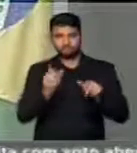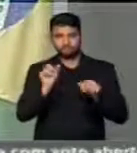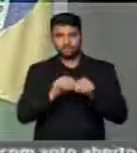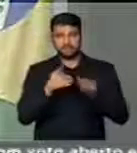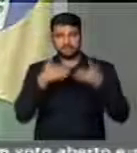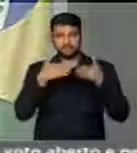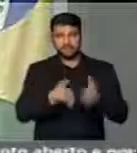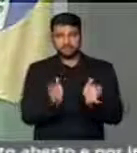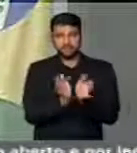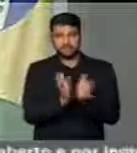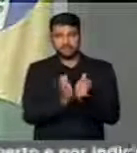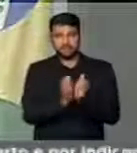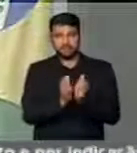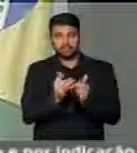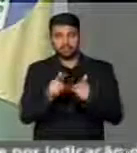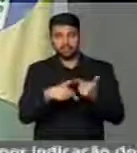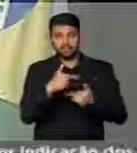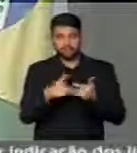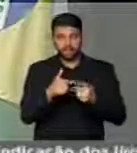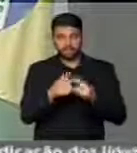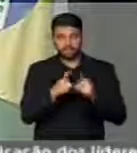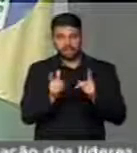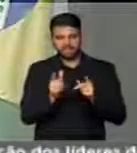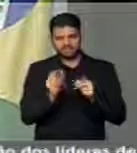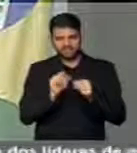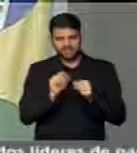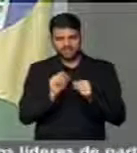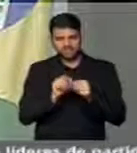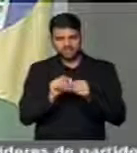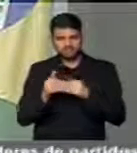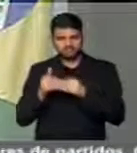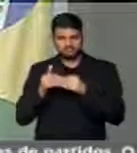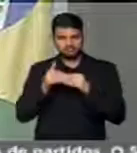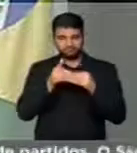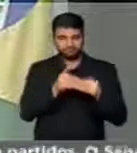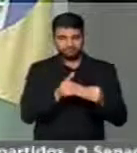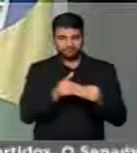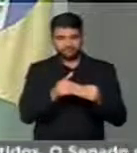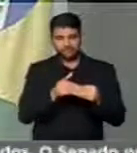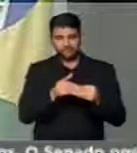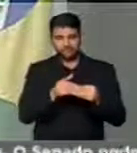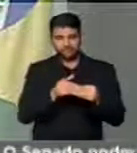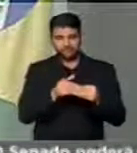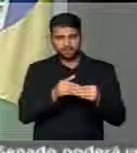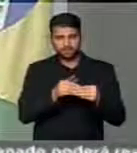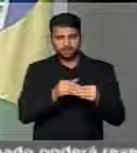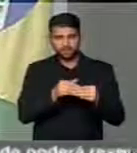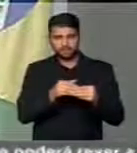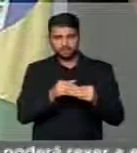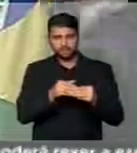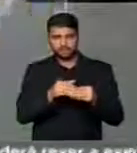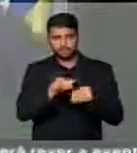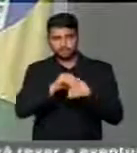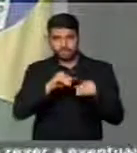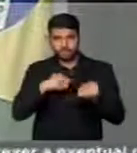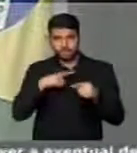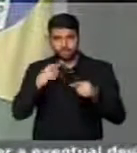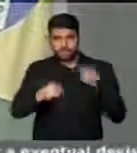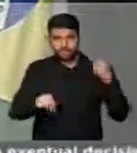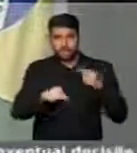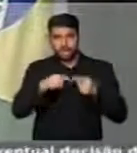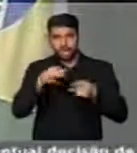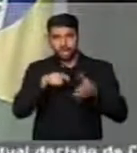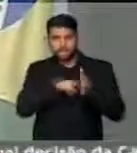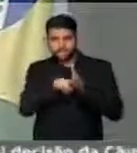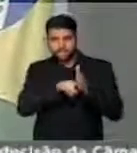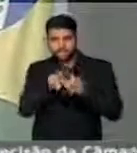fazer parte de sua equipe, mas fazê-lo para fugir da justiça, para impedir